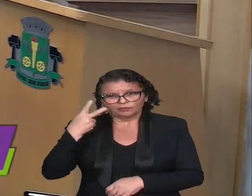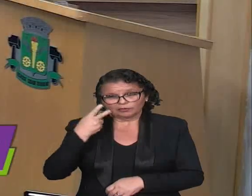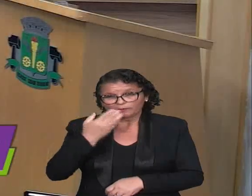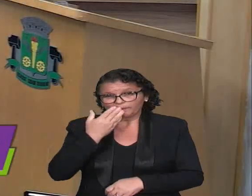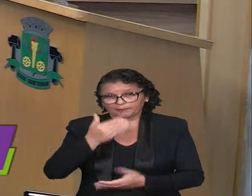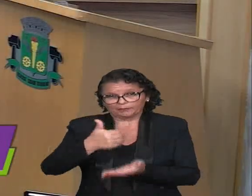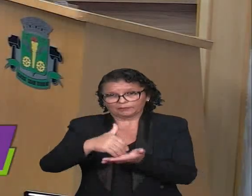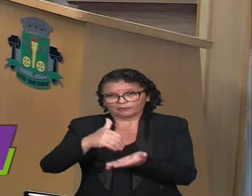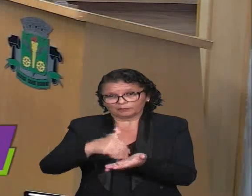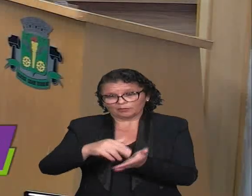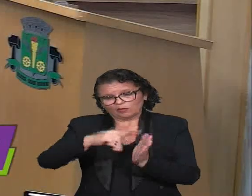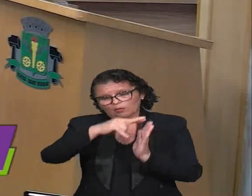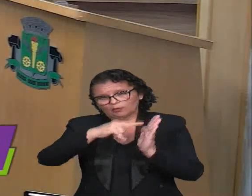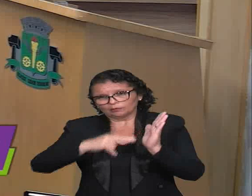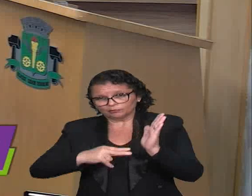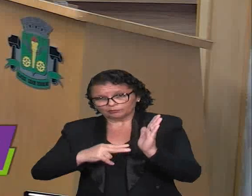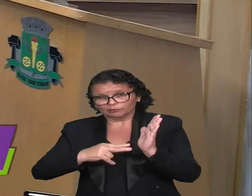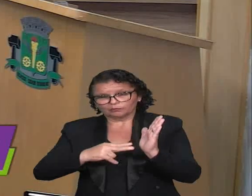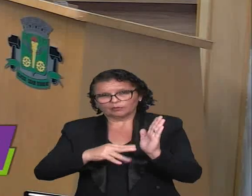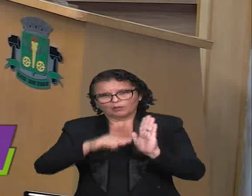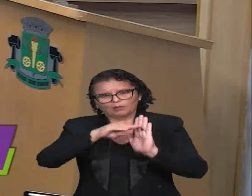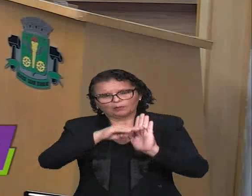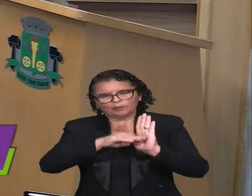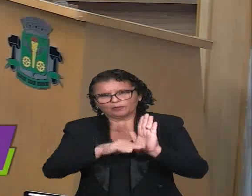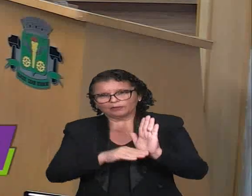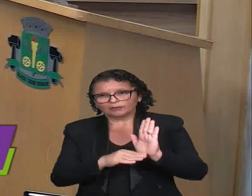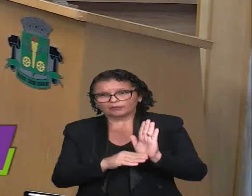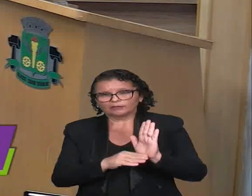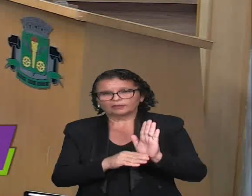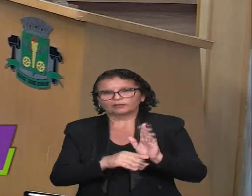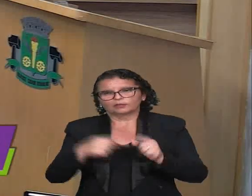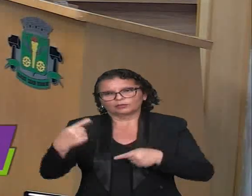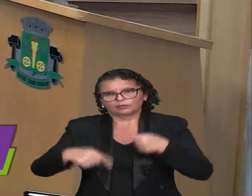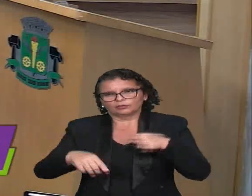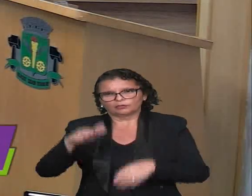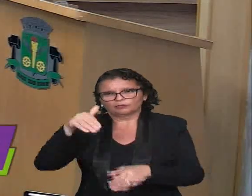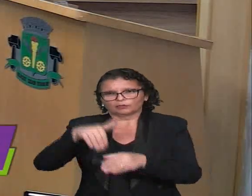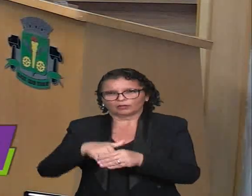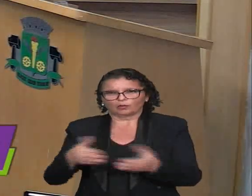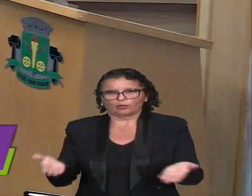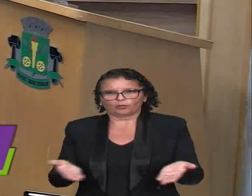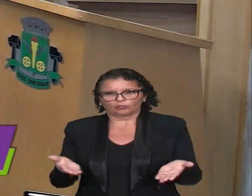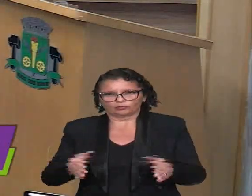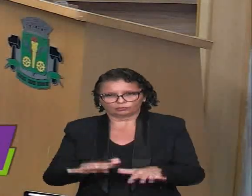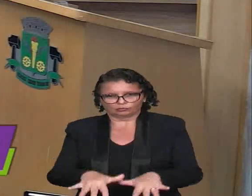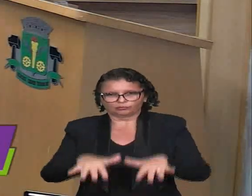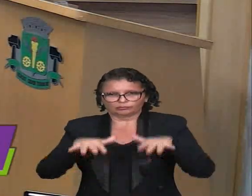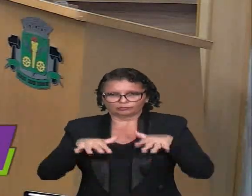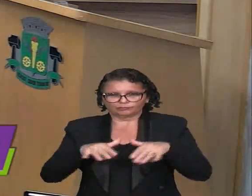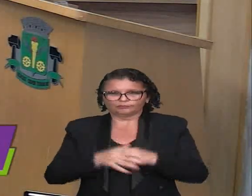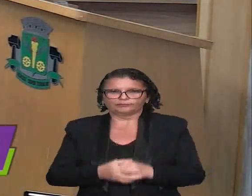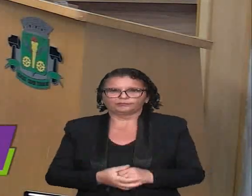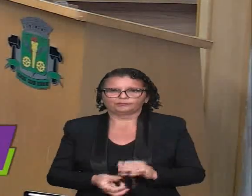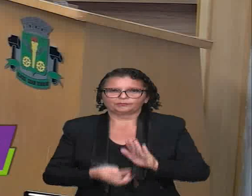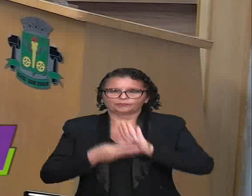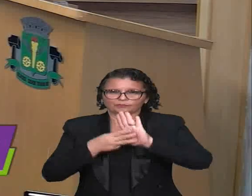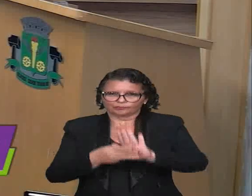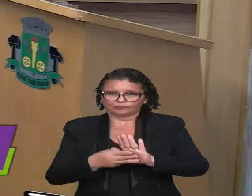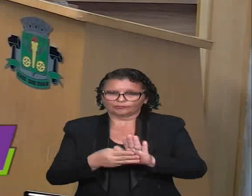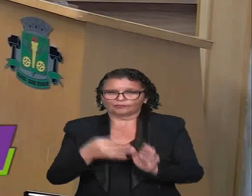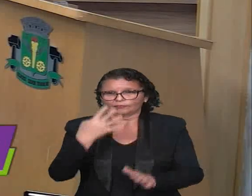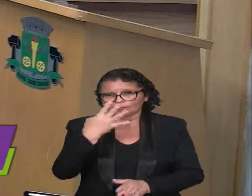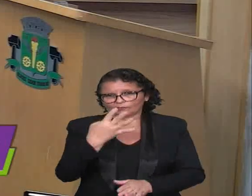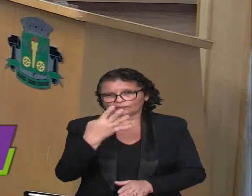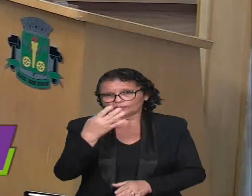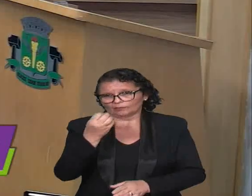senhora secretária que proceda a leitura do primeiro item da matéria a ser discutida e votada no expediente Moção de aplauso número